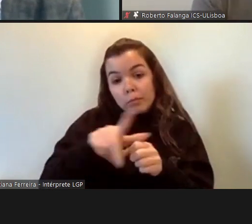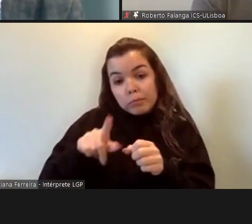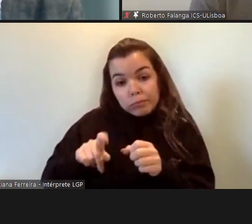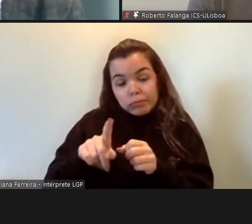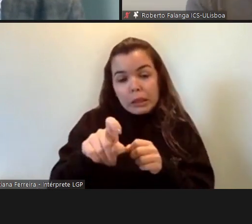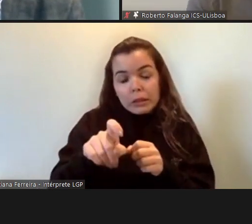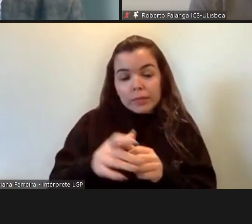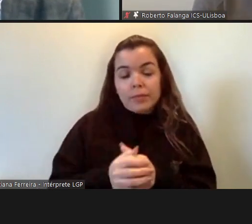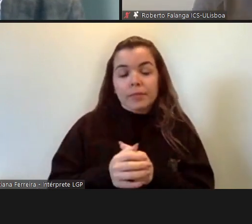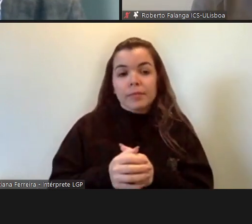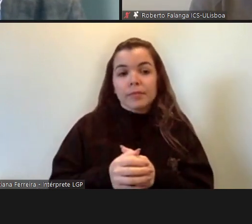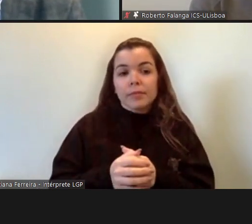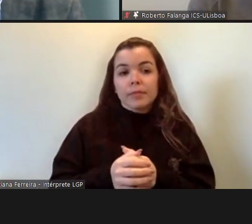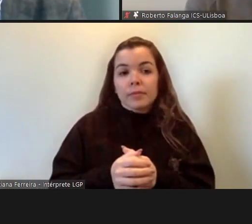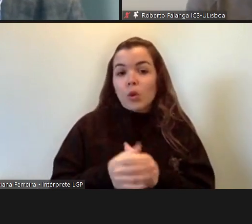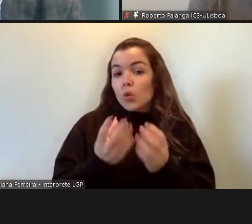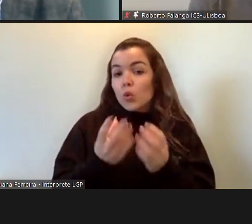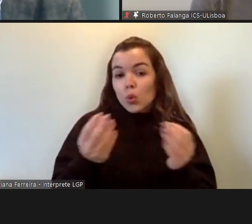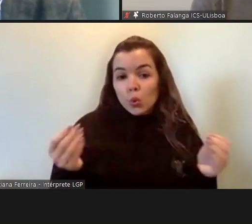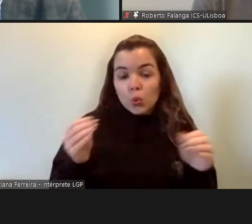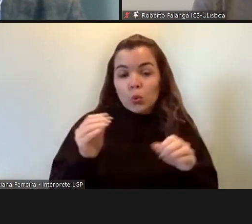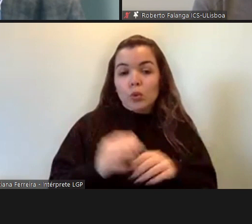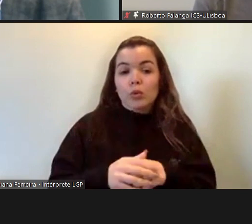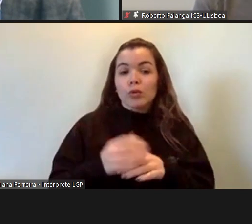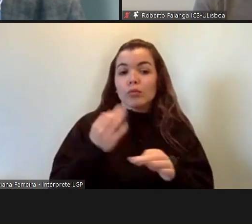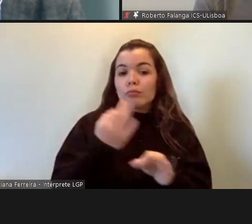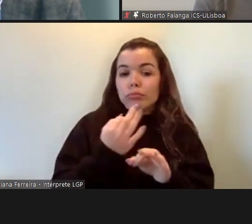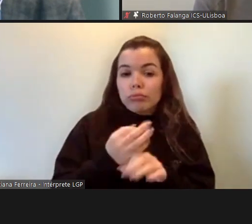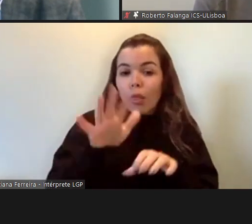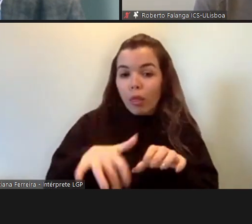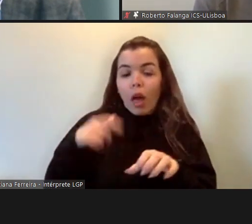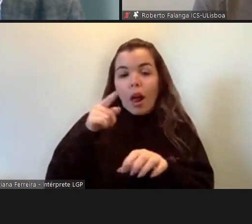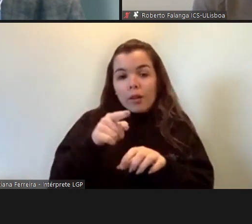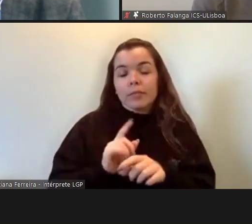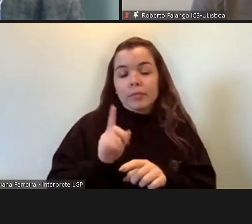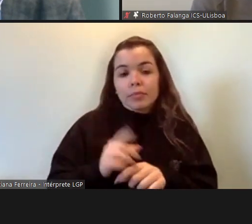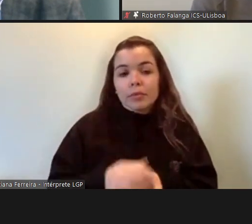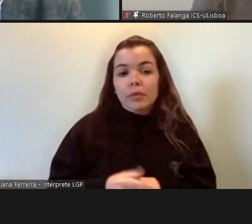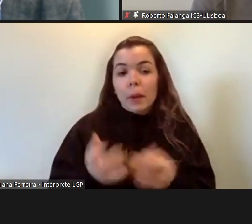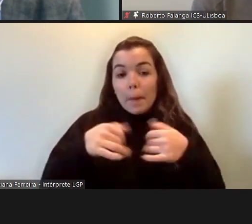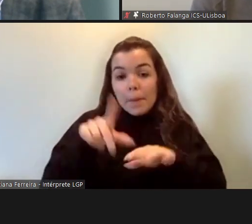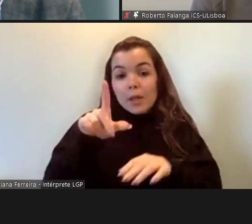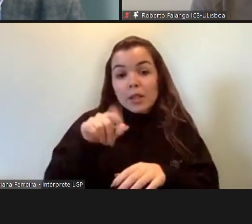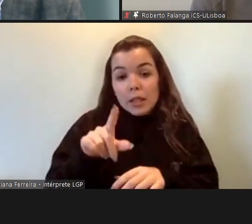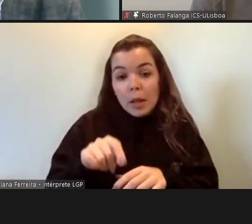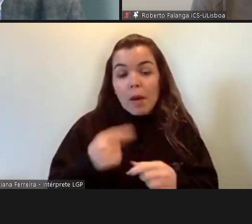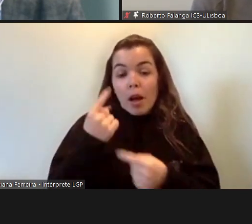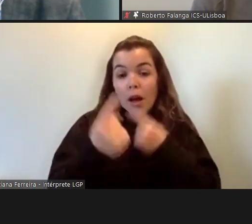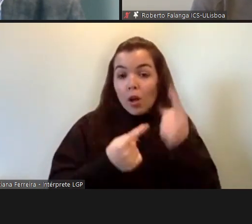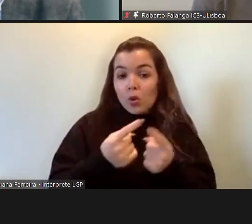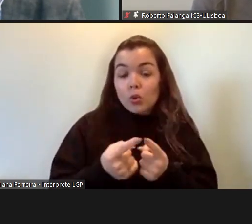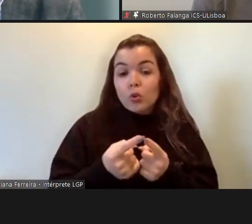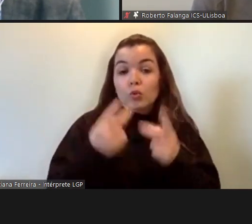houve muitos eventos em linha, mas também houve eventos em que as pessoas se encontravam